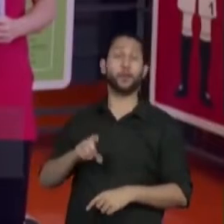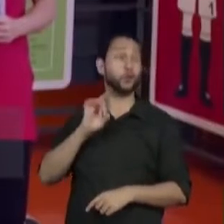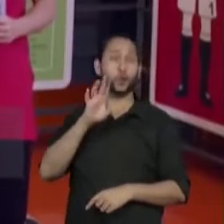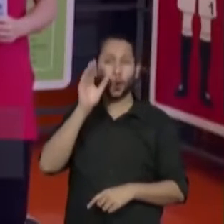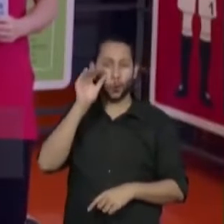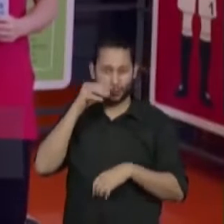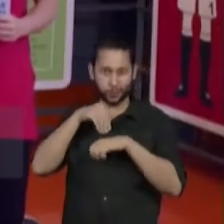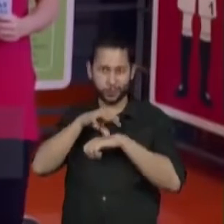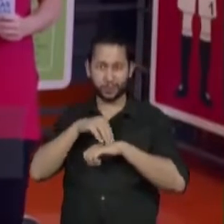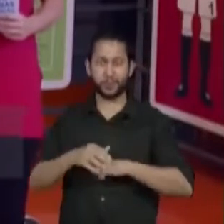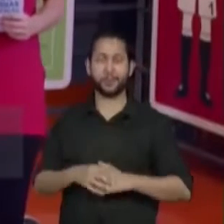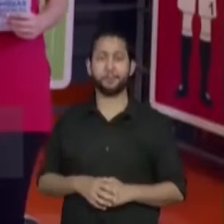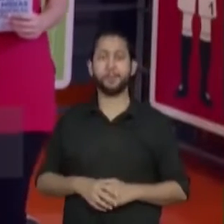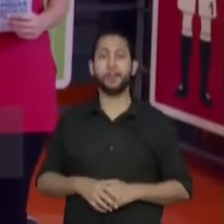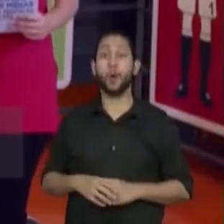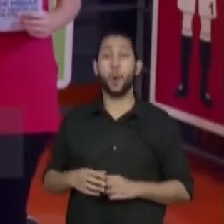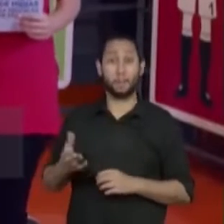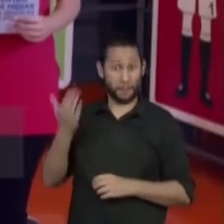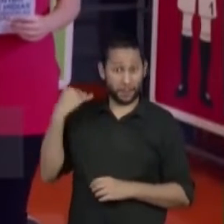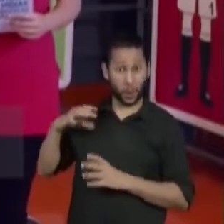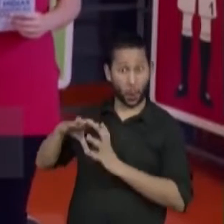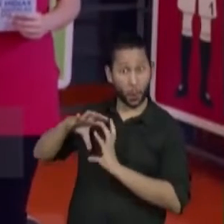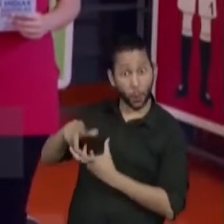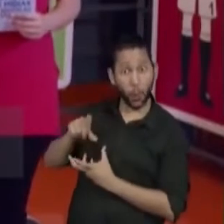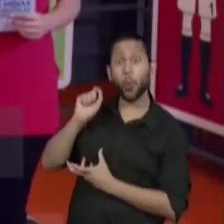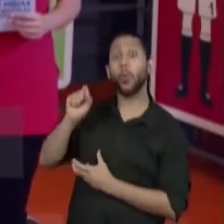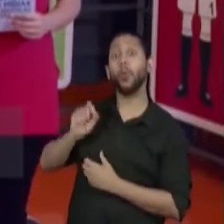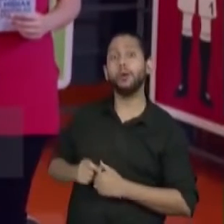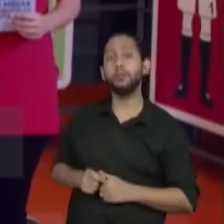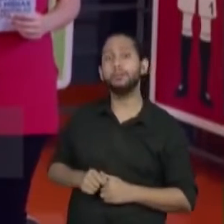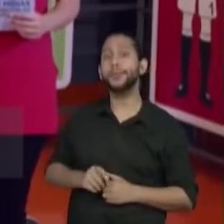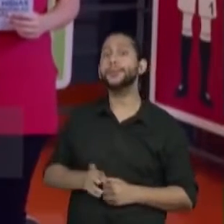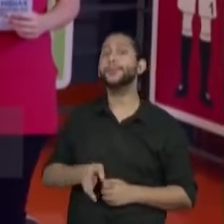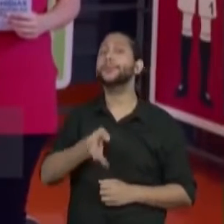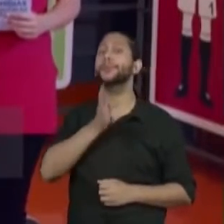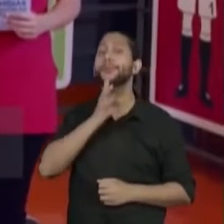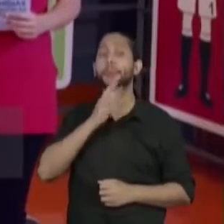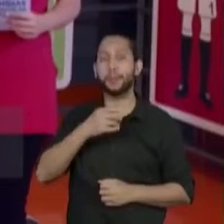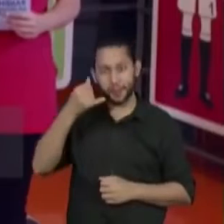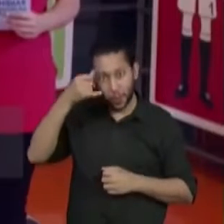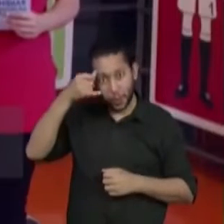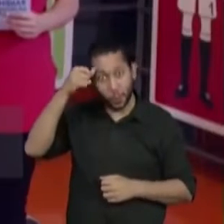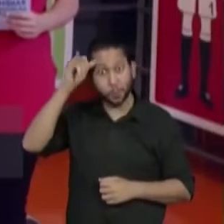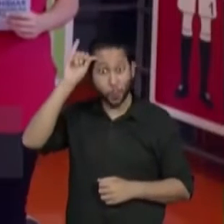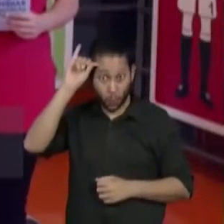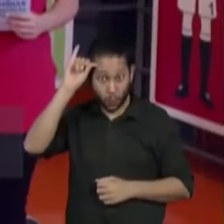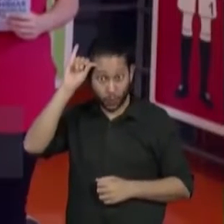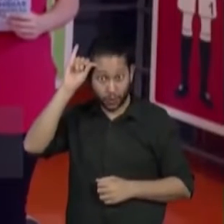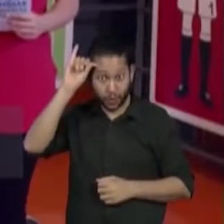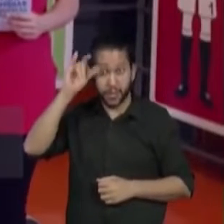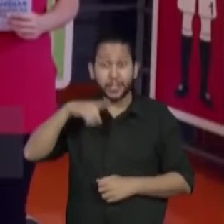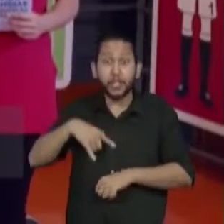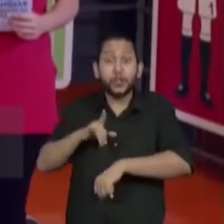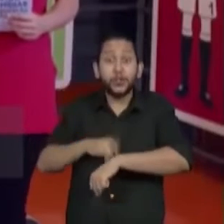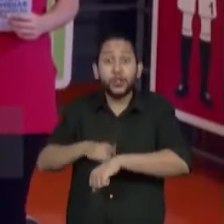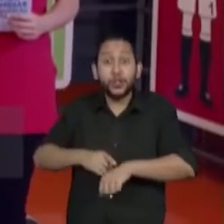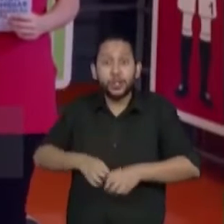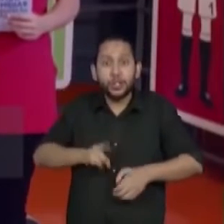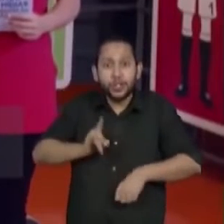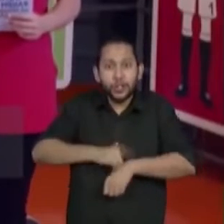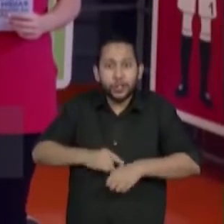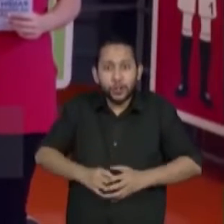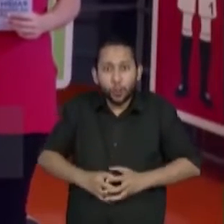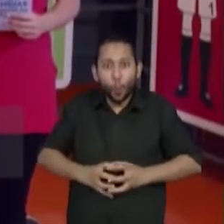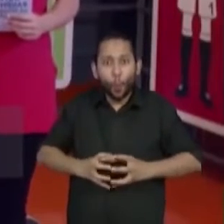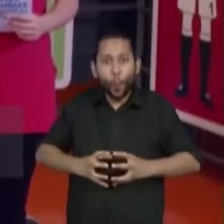por exemplo, as primeiras bolas elas eram feitas com bexigas de animal, que especificadamente era